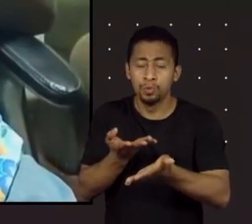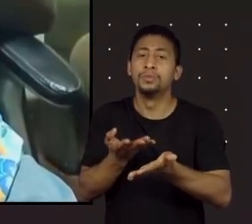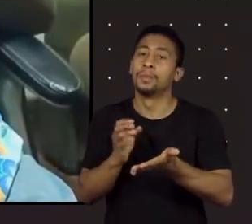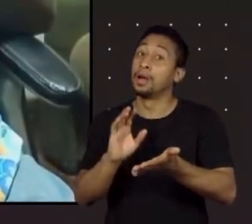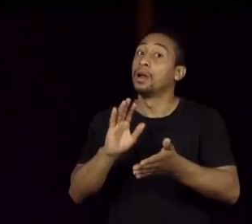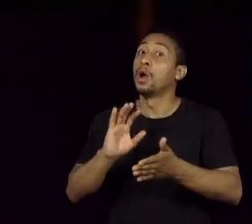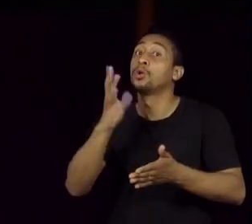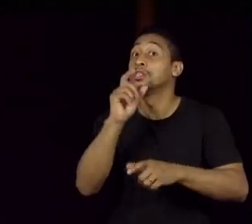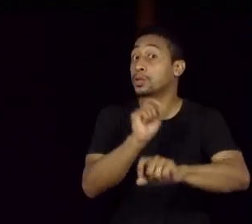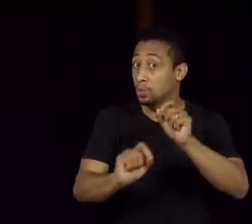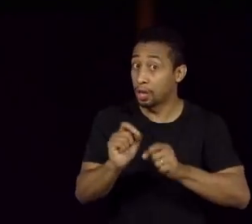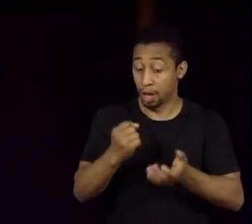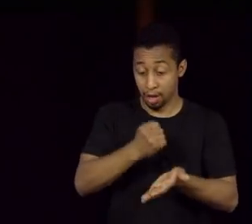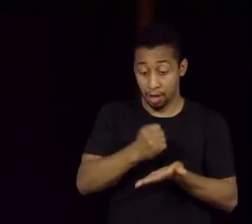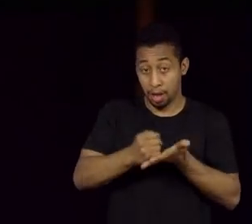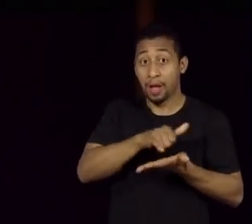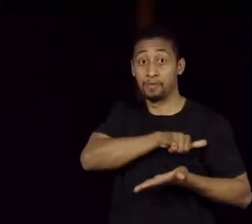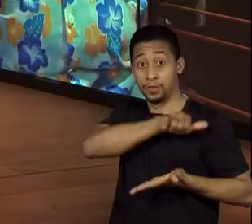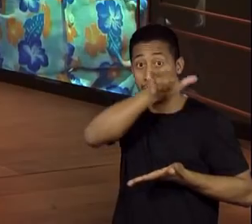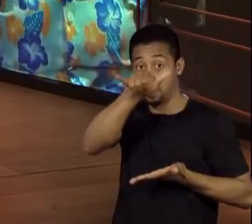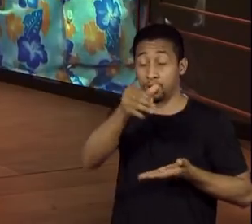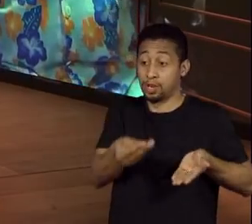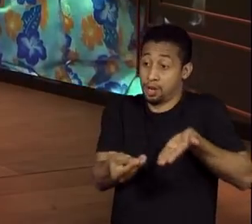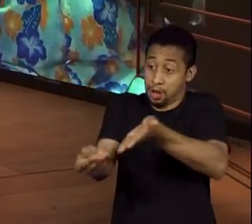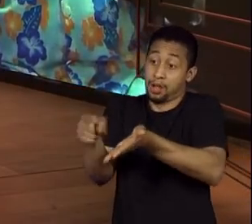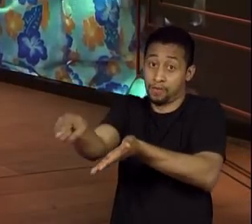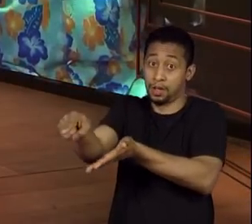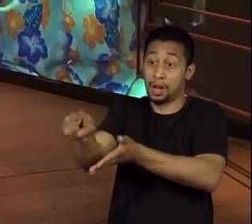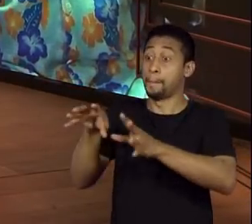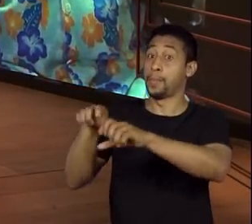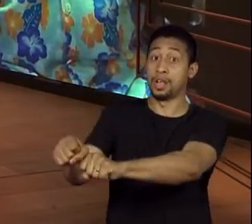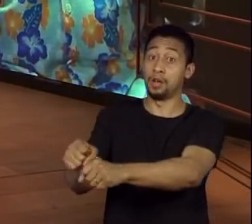gente. E eu já tinha ficado